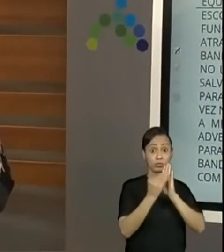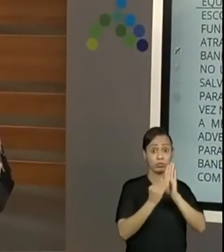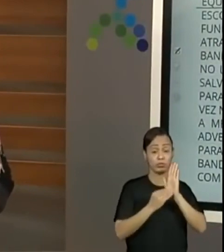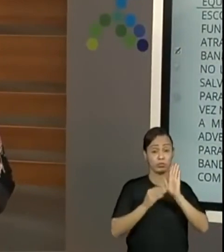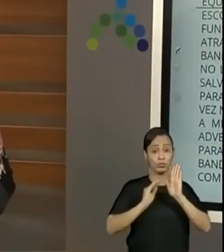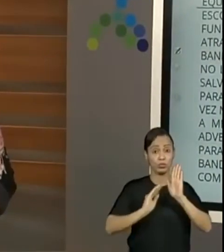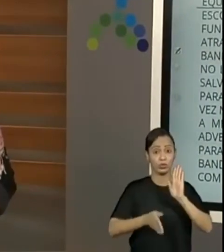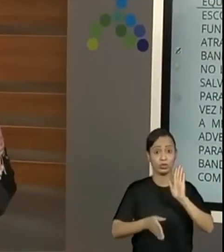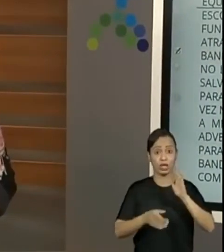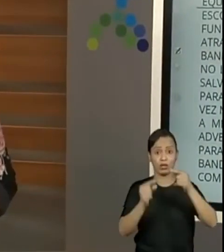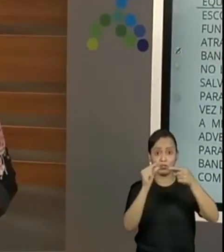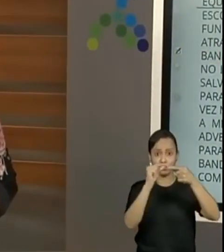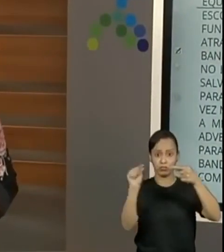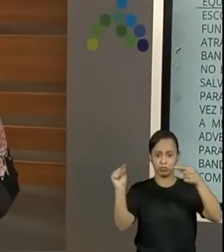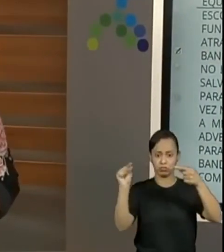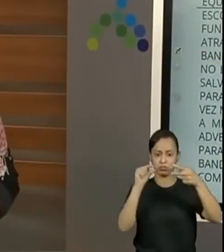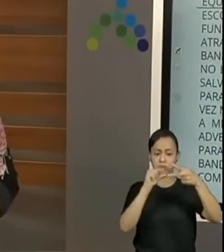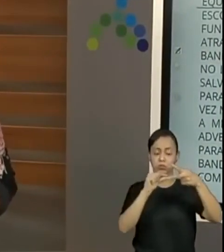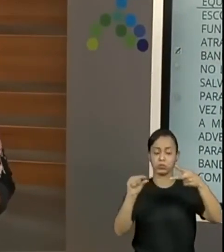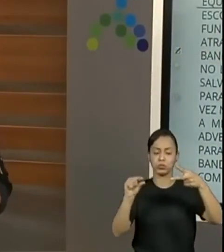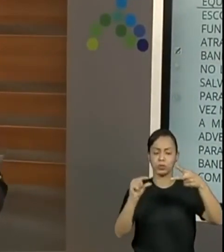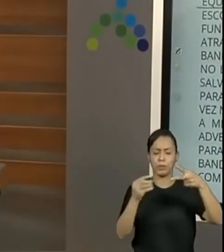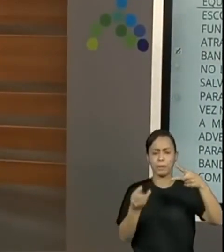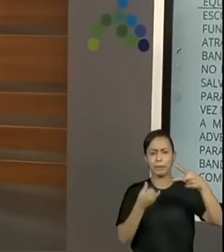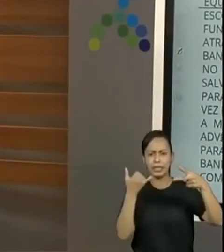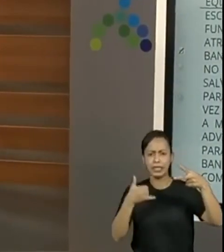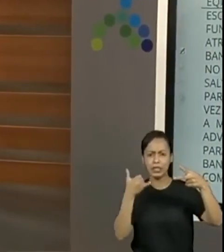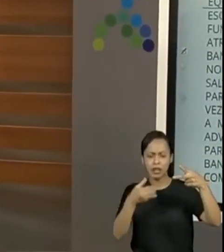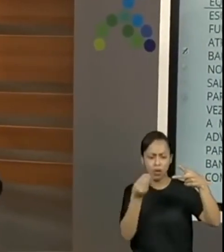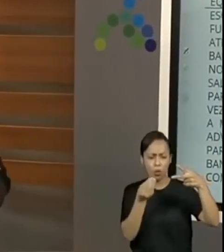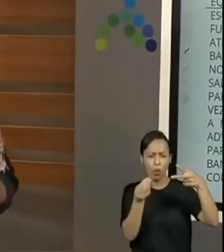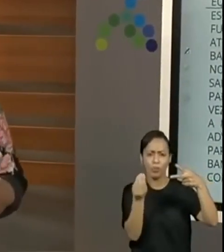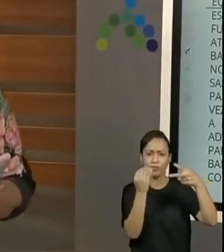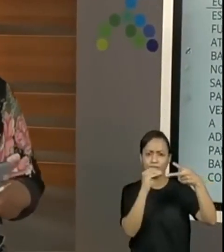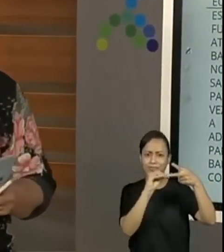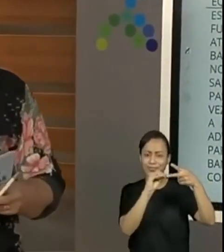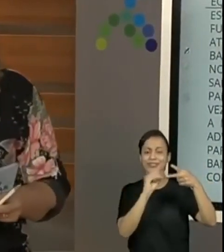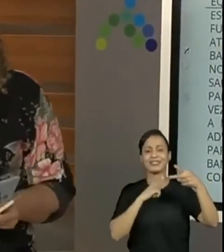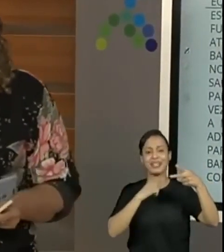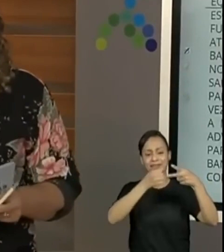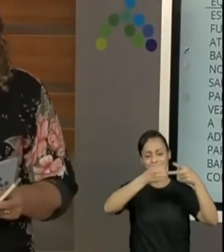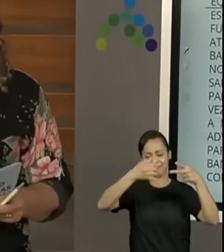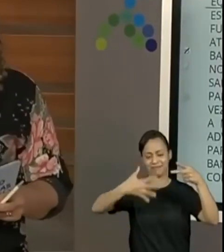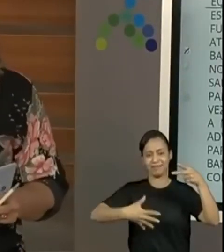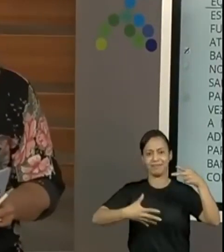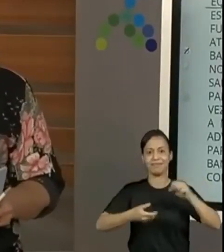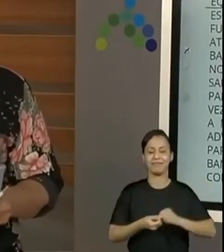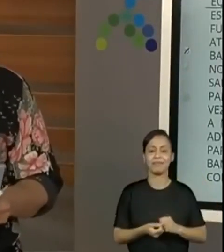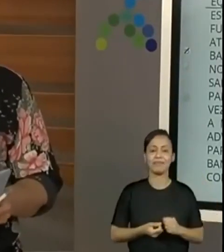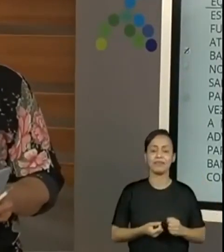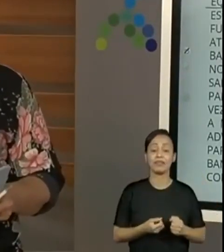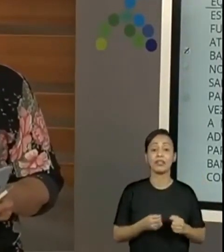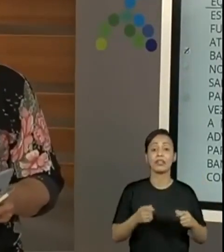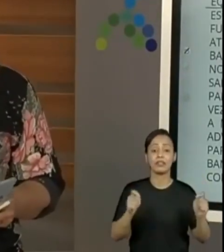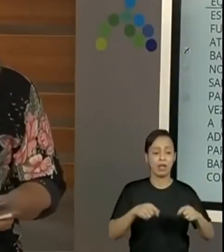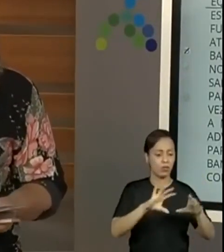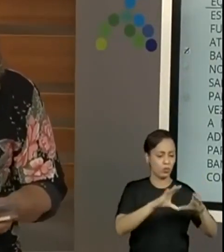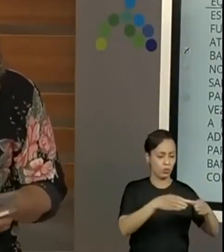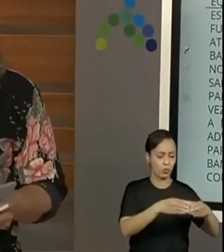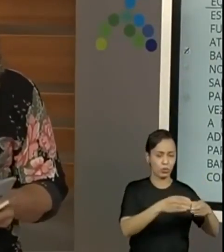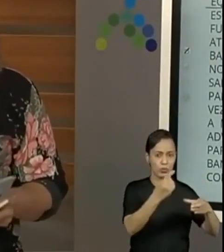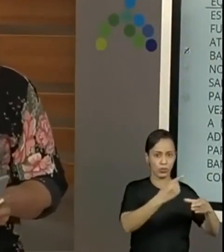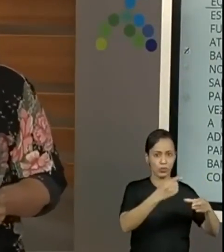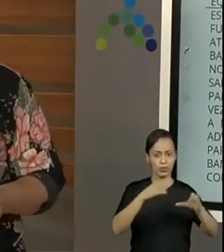está na segunda parte do meu texto. Vocês observaram que as regras de brincadeira, ele é organizado em duas partes? Na